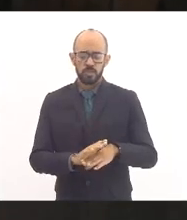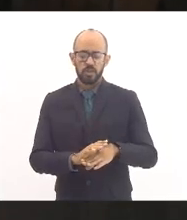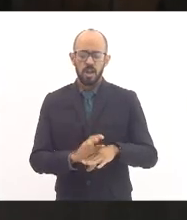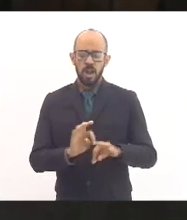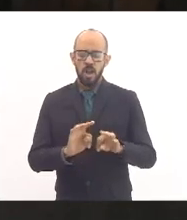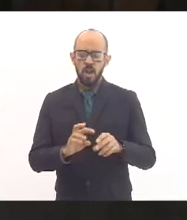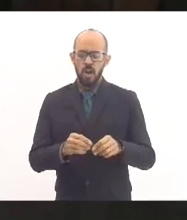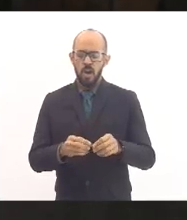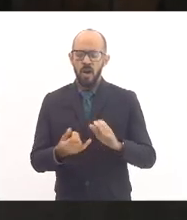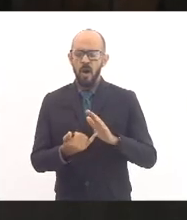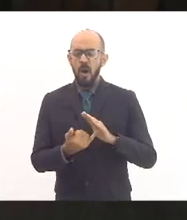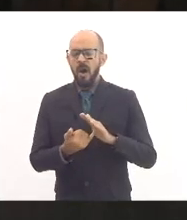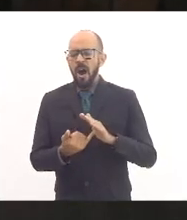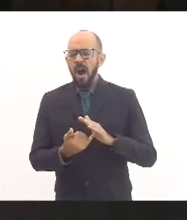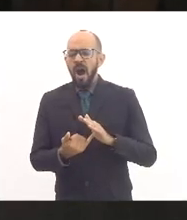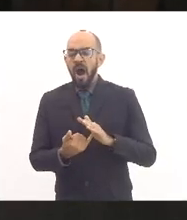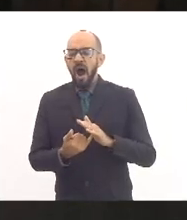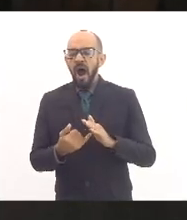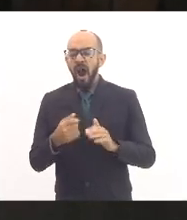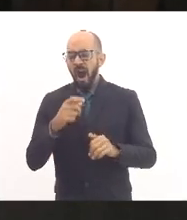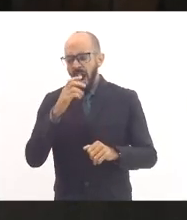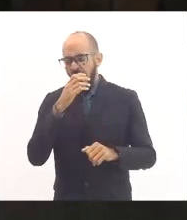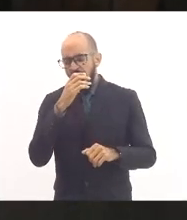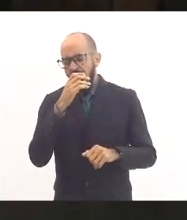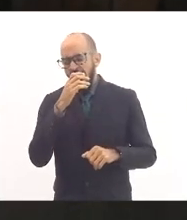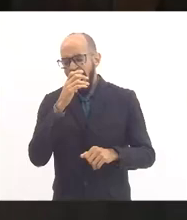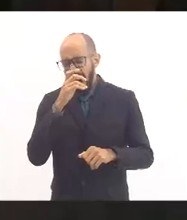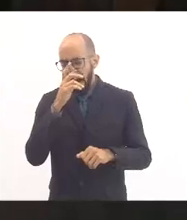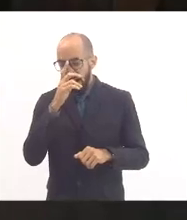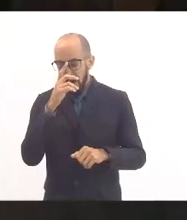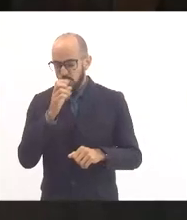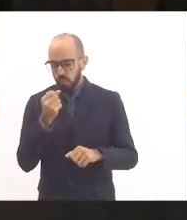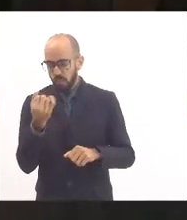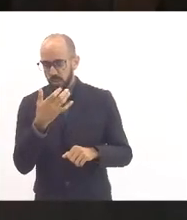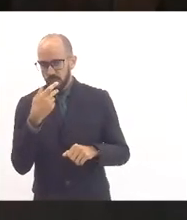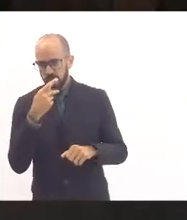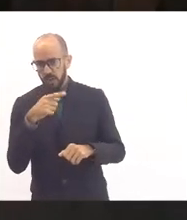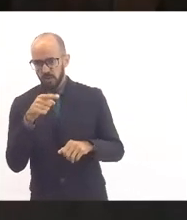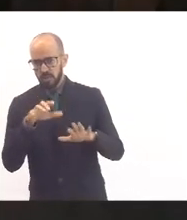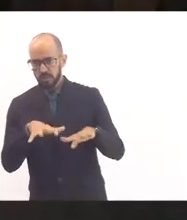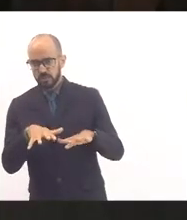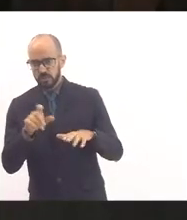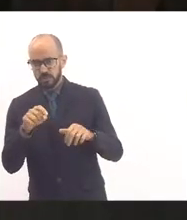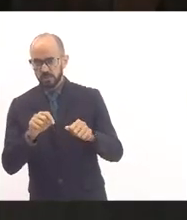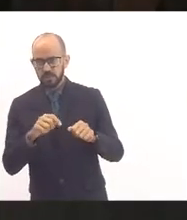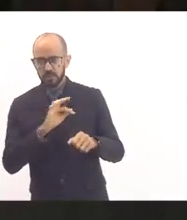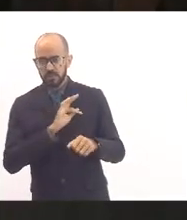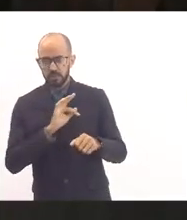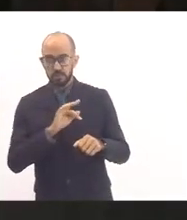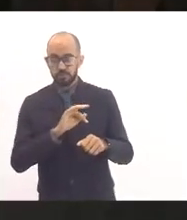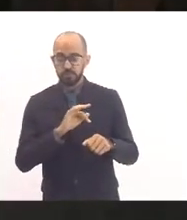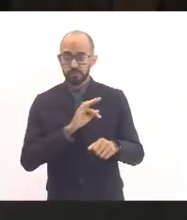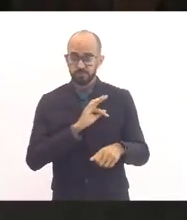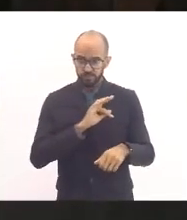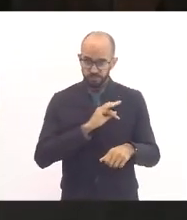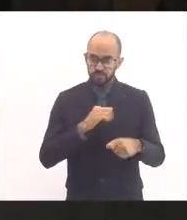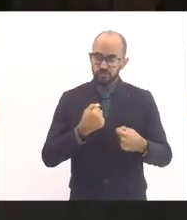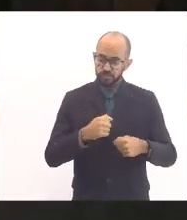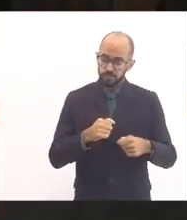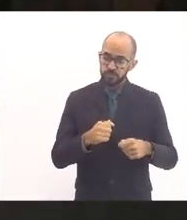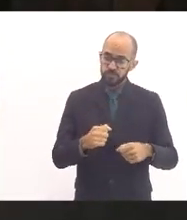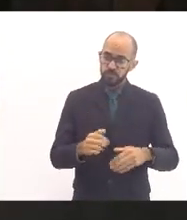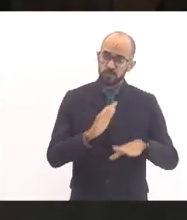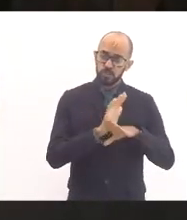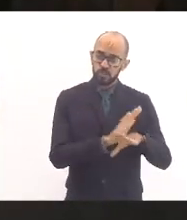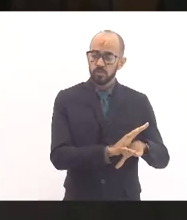toda instituição toda toda e quando eu falo isso que essa lei orgânica deveria beneficiar a todos eu quero deixar muito